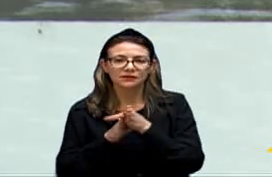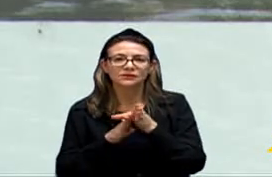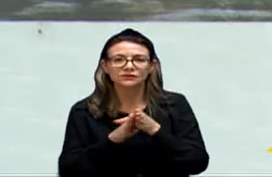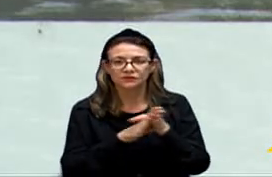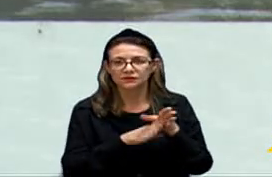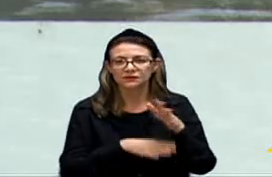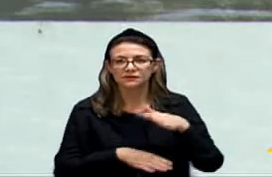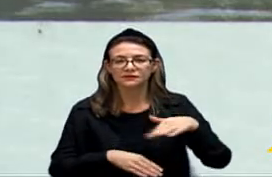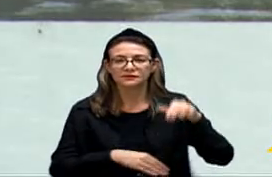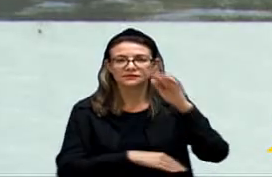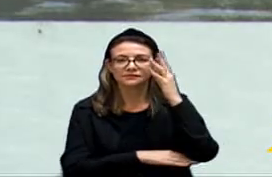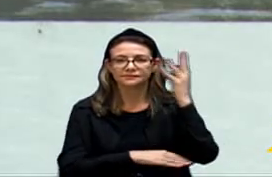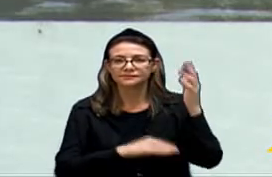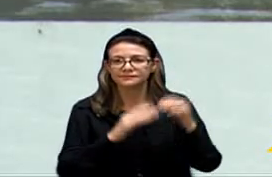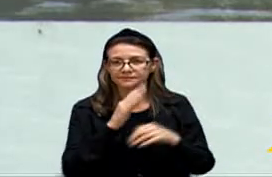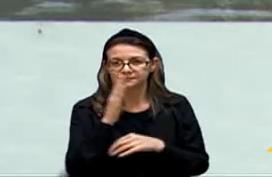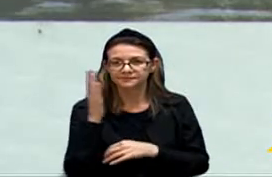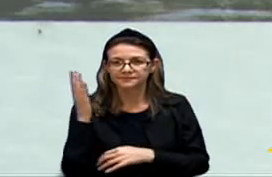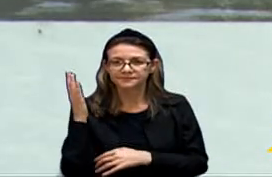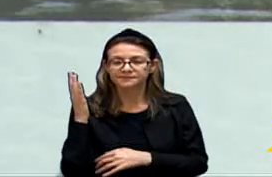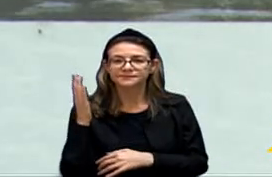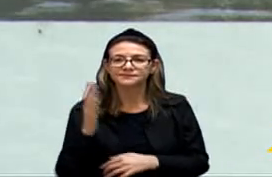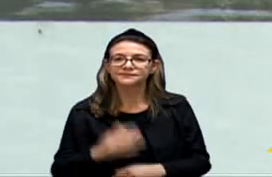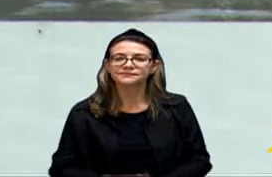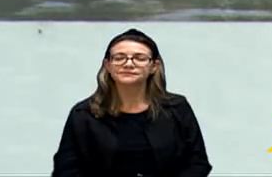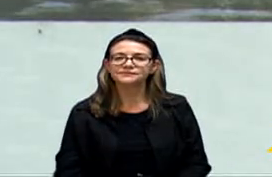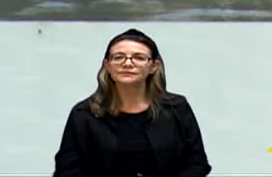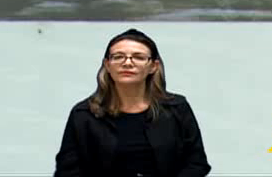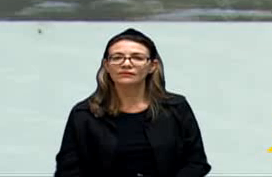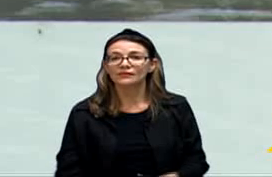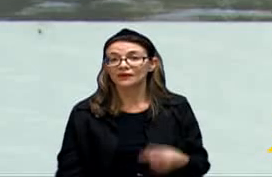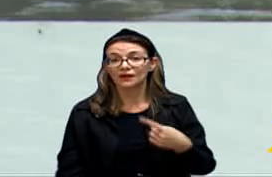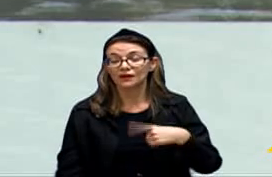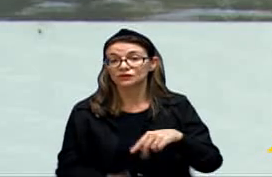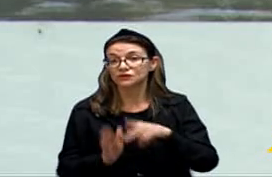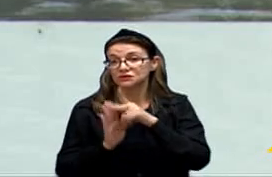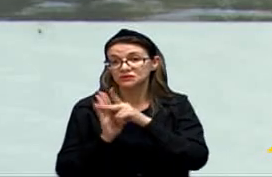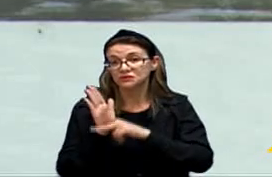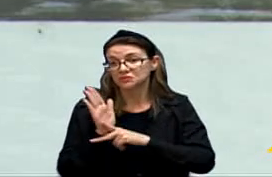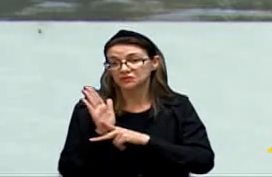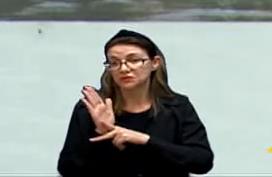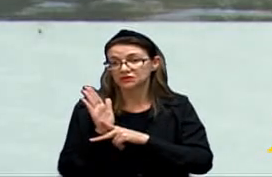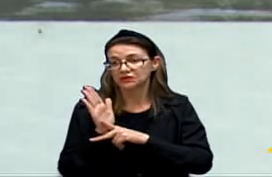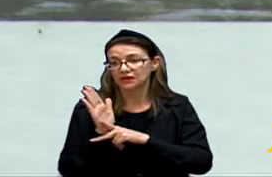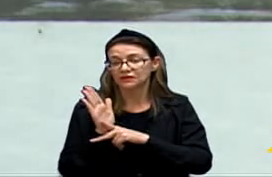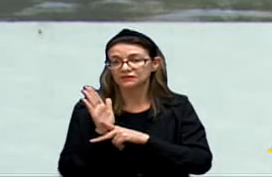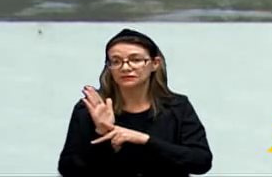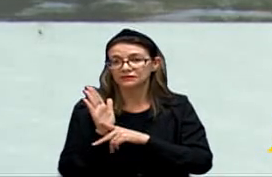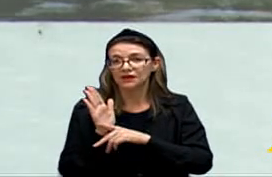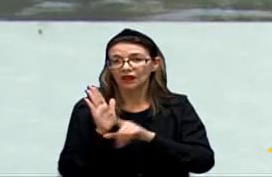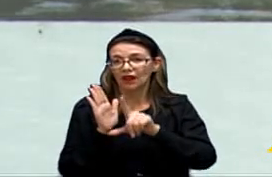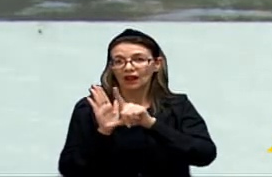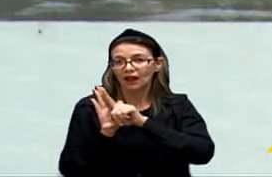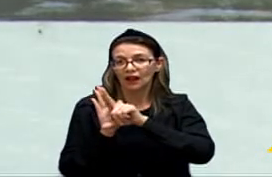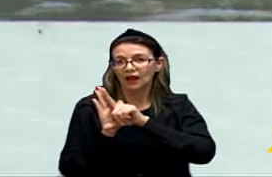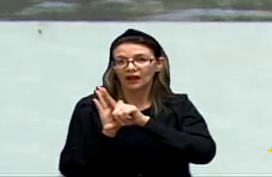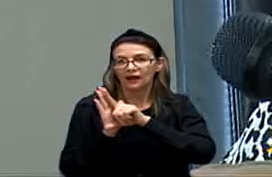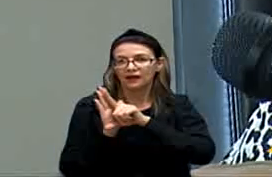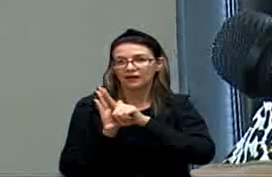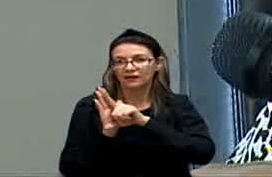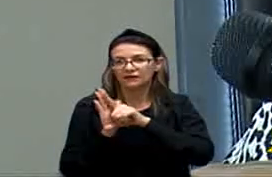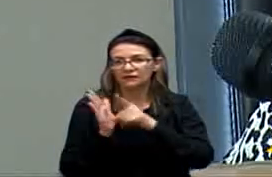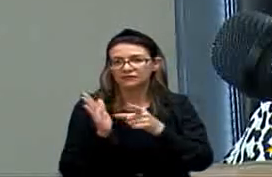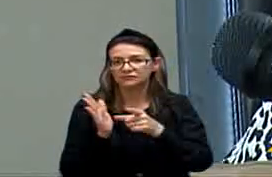e que na verdade o nosso projeto não fere essa Legislação Federal